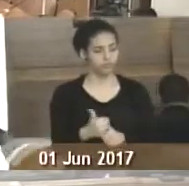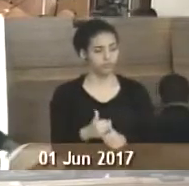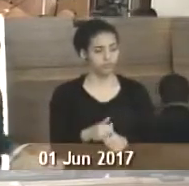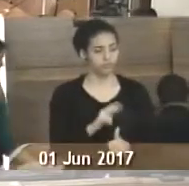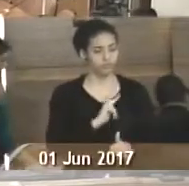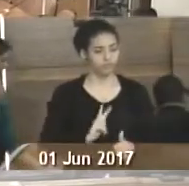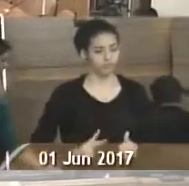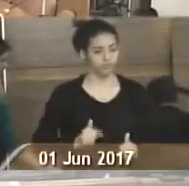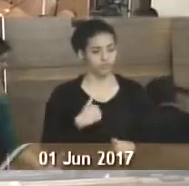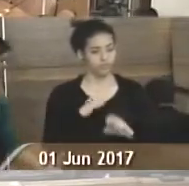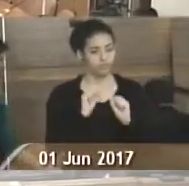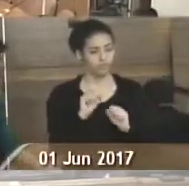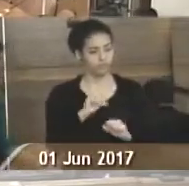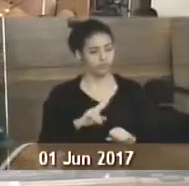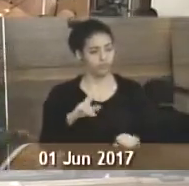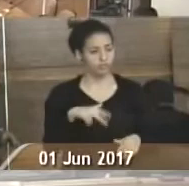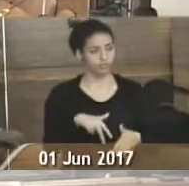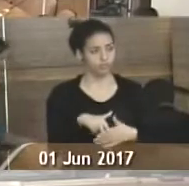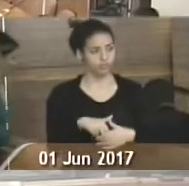assuma a presidência para que eu possa usar a tribuna.